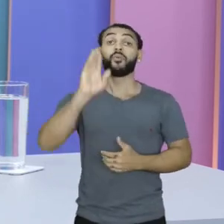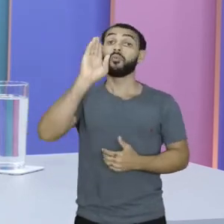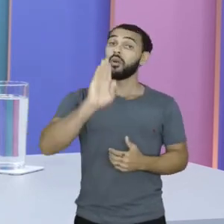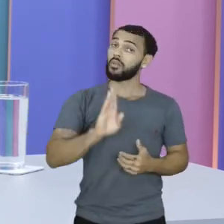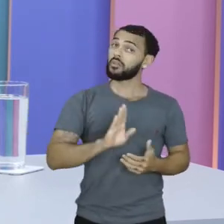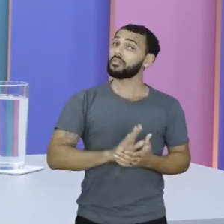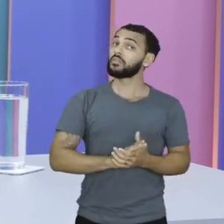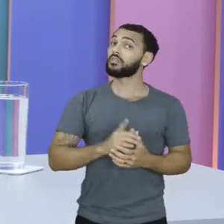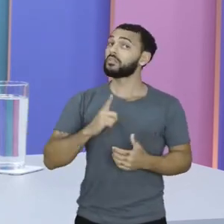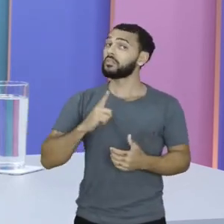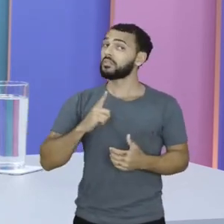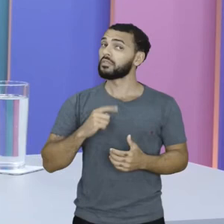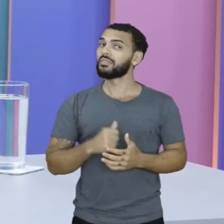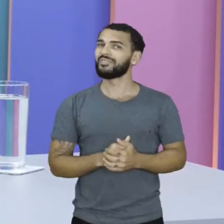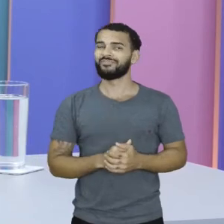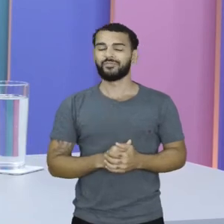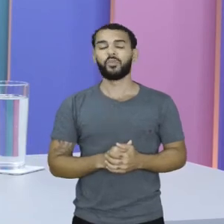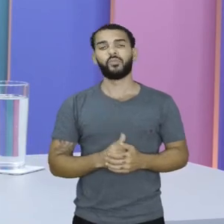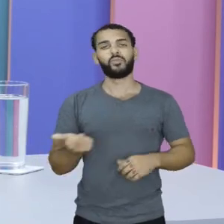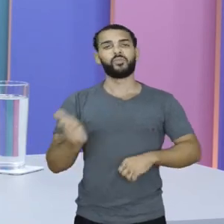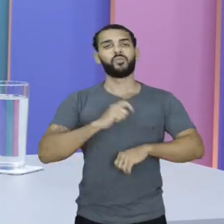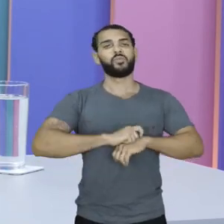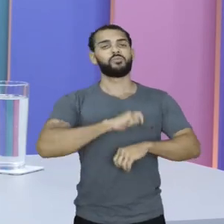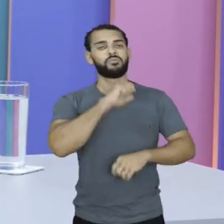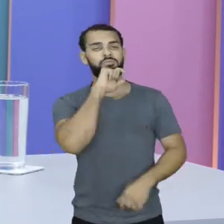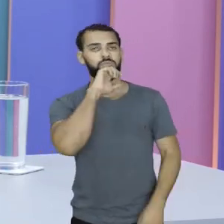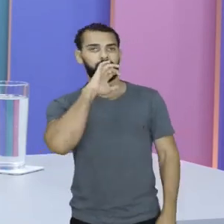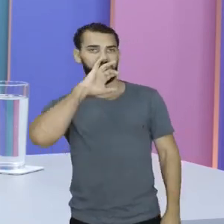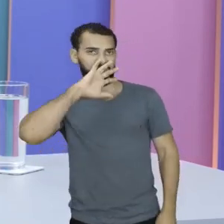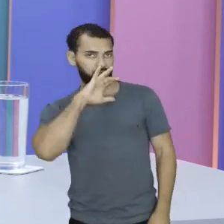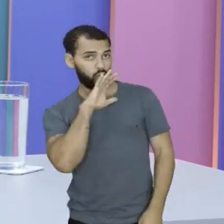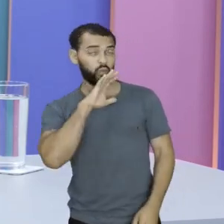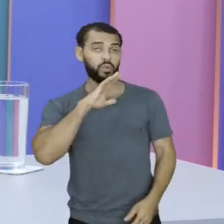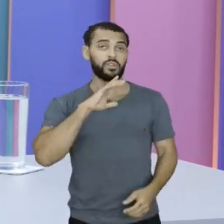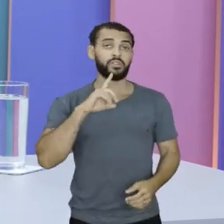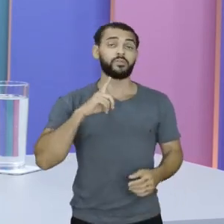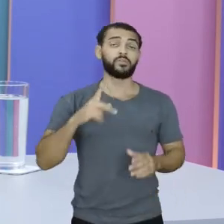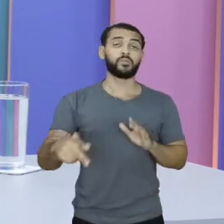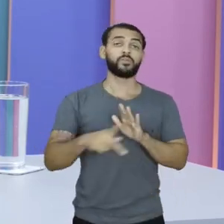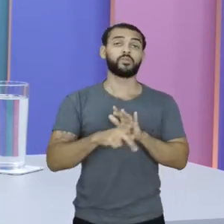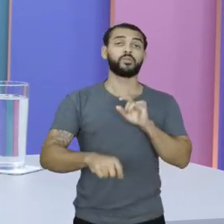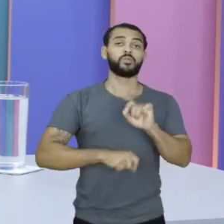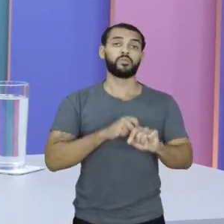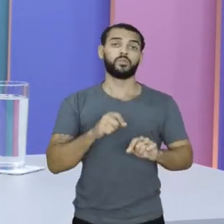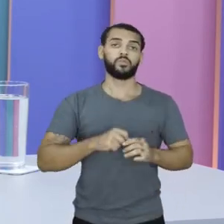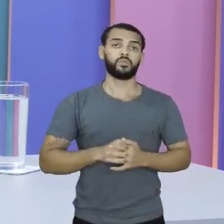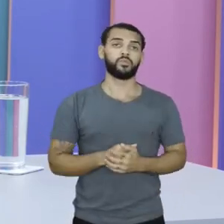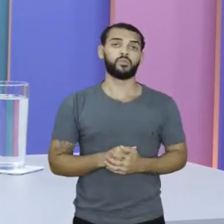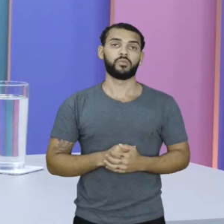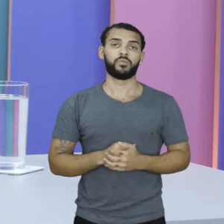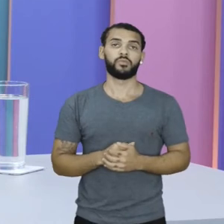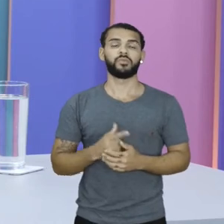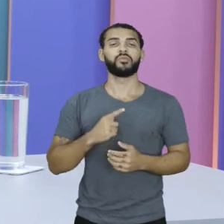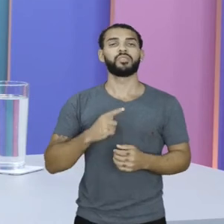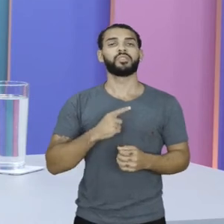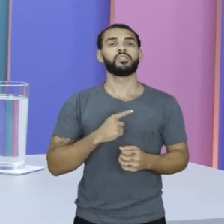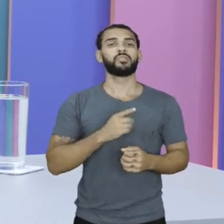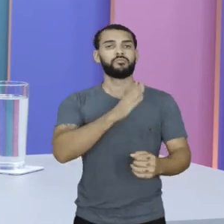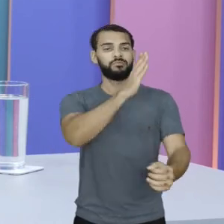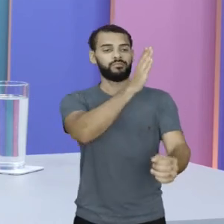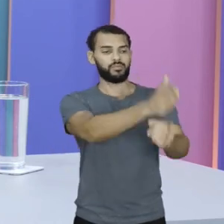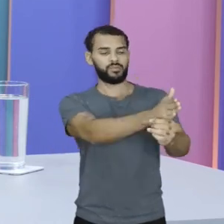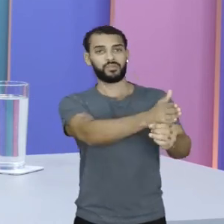vive os resquícios de um momento dramático que a gente viveu da nossa história, né, que foi a ascensão do fascismo, né, no